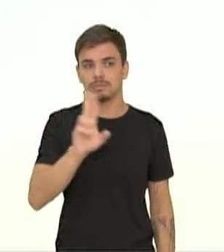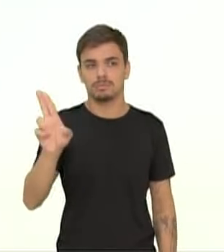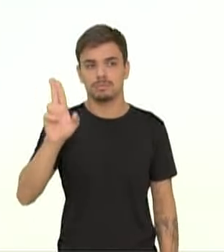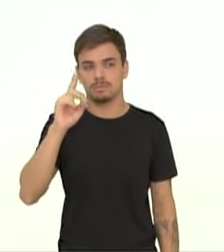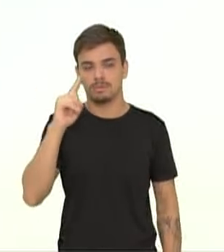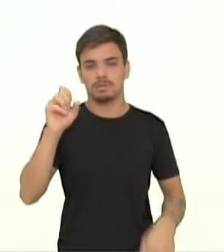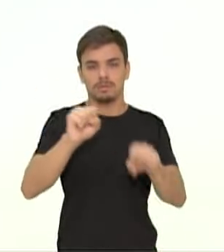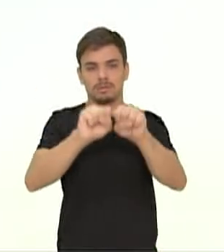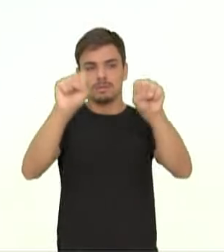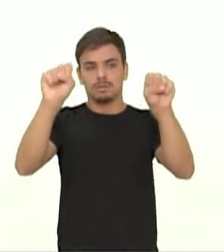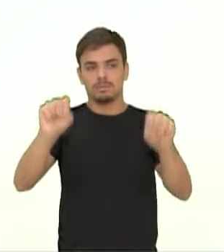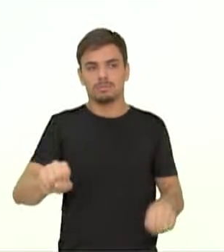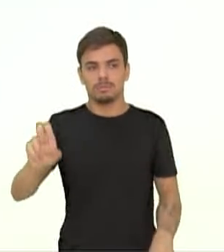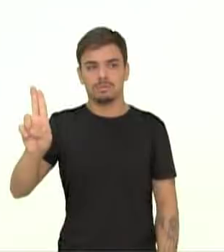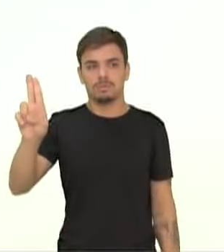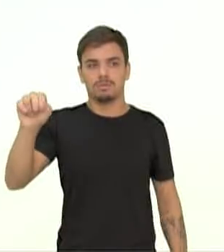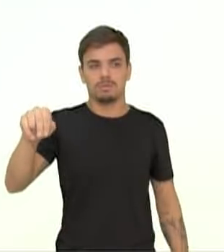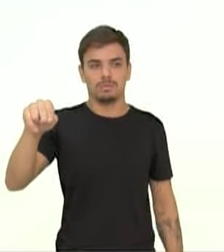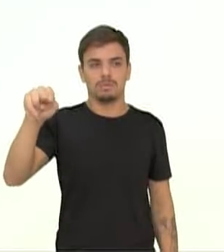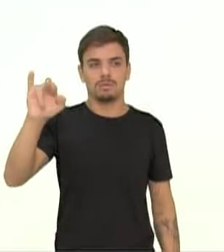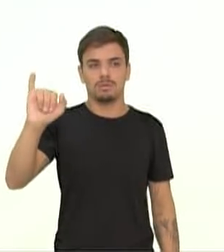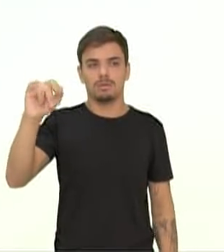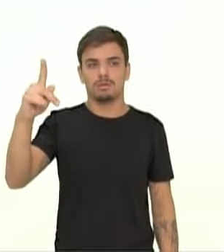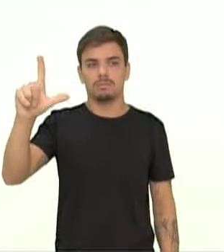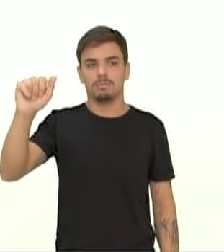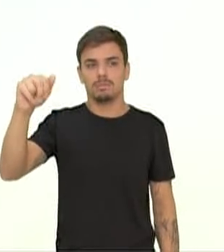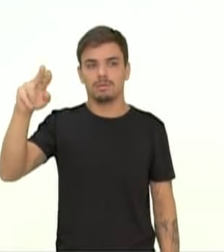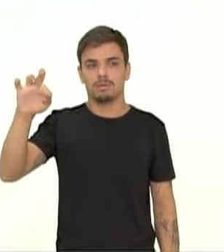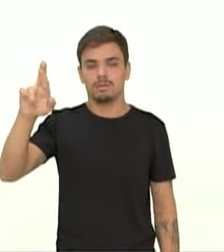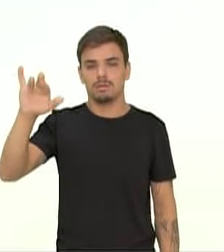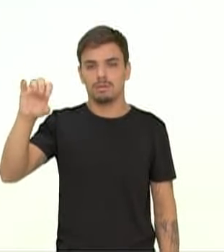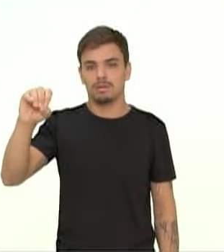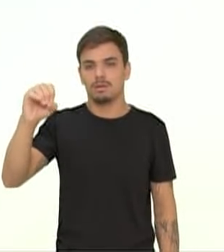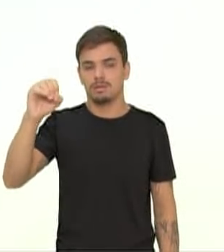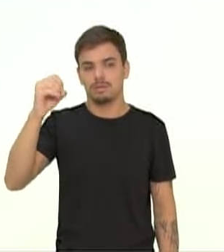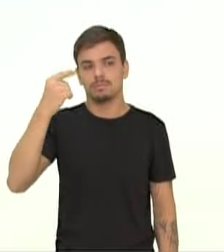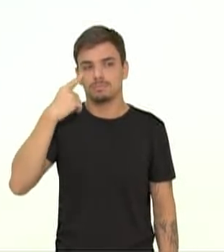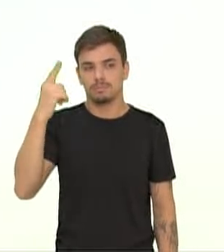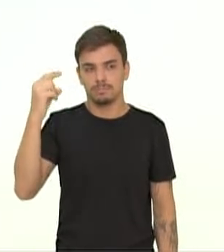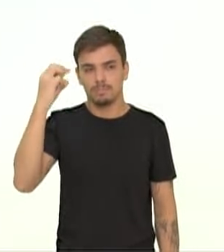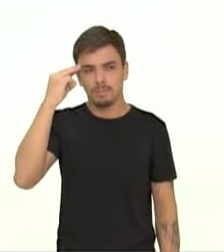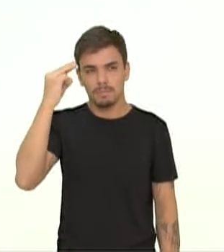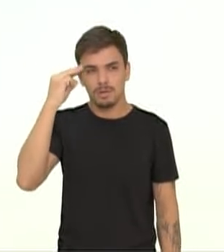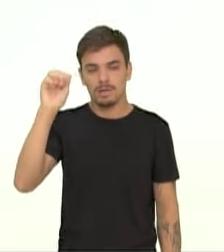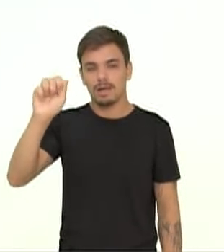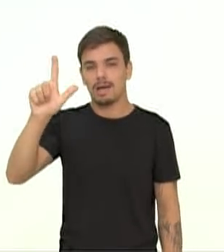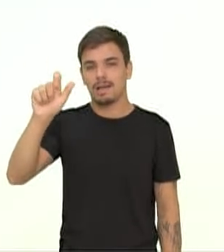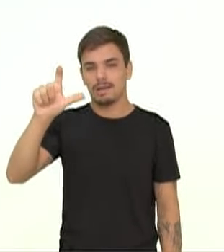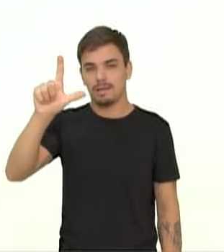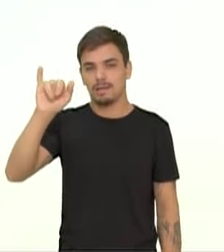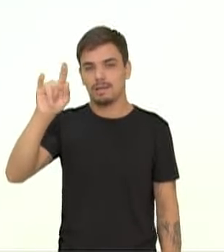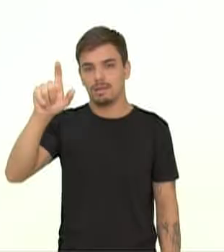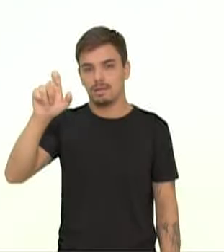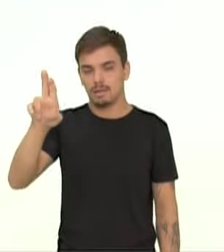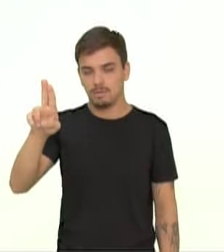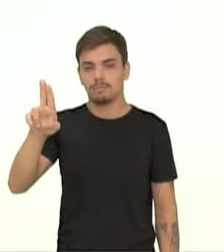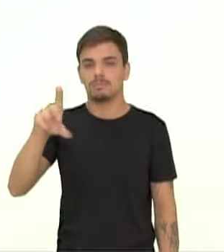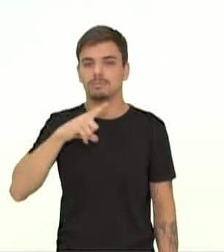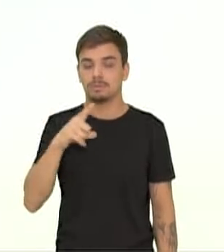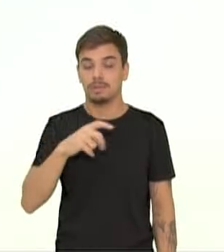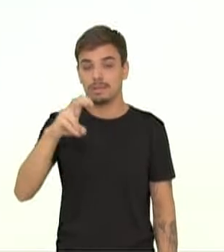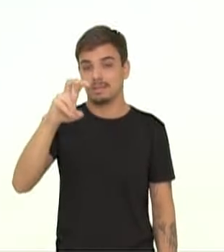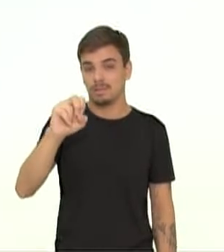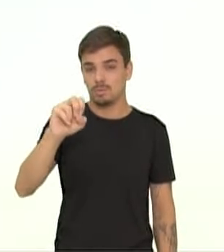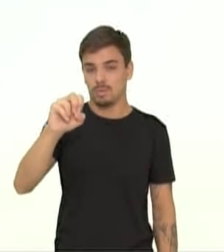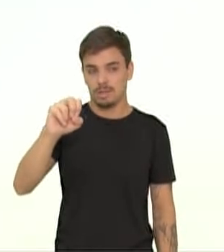Sistema Uniplanetário, In Memoriam Galileu Galilei, e é do Alex Fleming. Ela é composta por